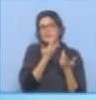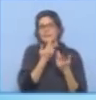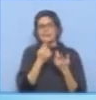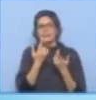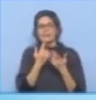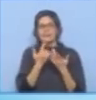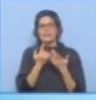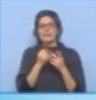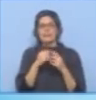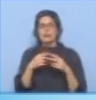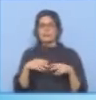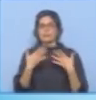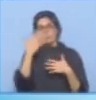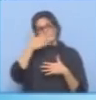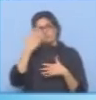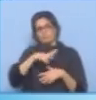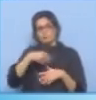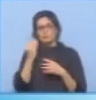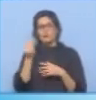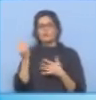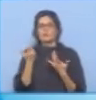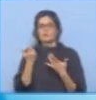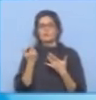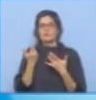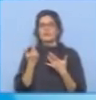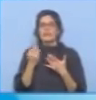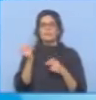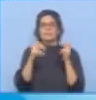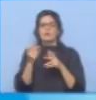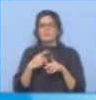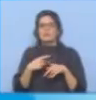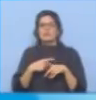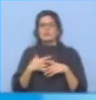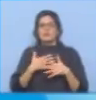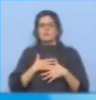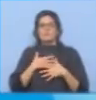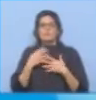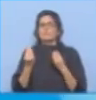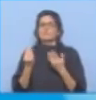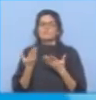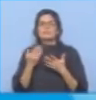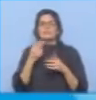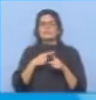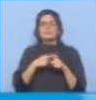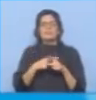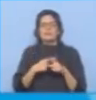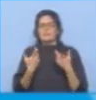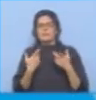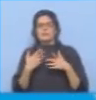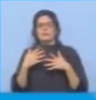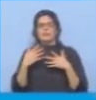neste contexto de jornada é sempre muito interessante, porque as pessoas também estão com um espírito diferente, para nos receber, a própria cidade prepara-se de uma forma